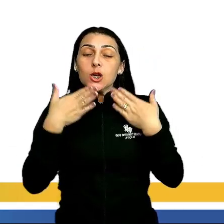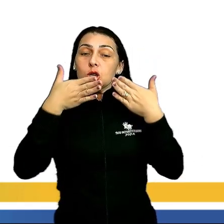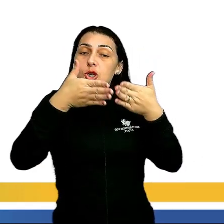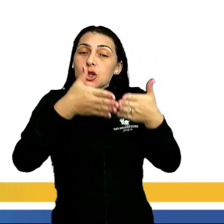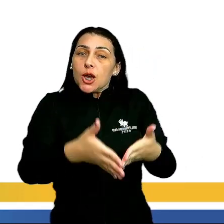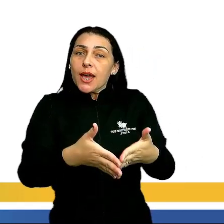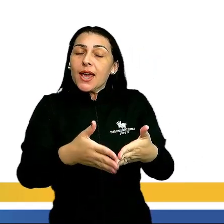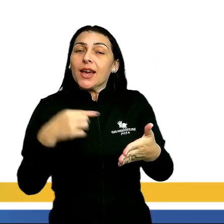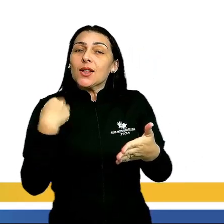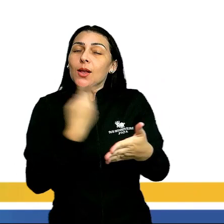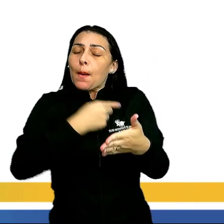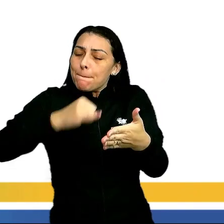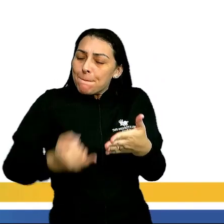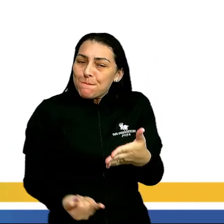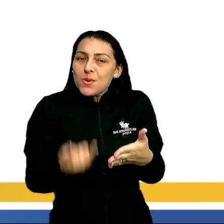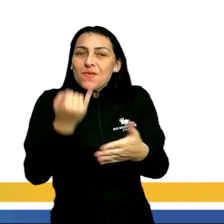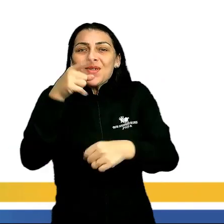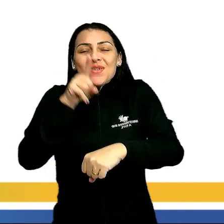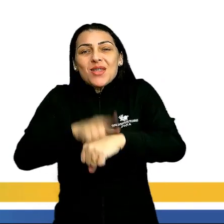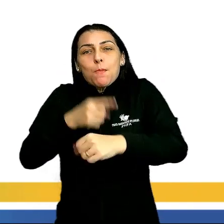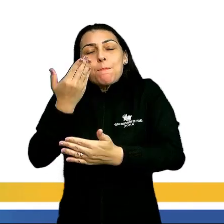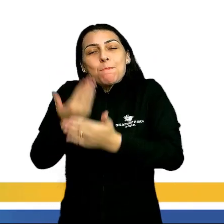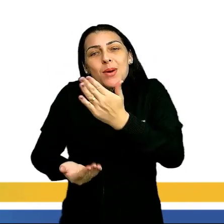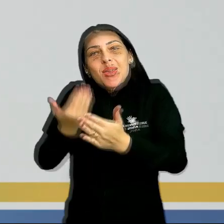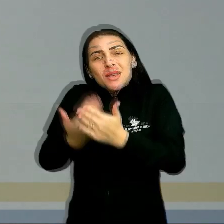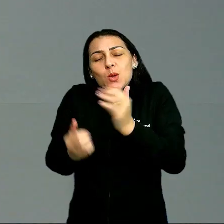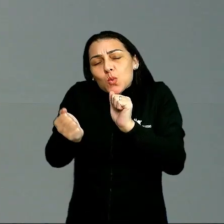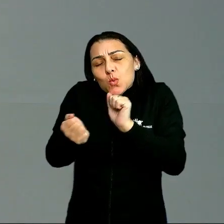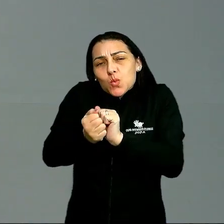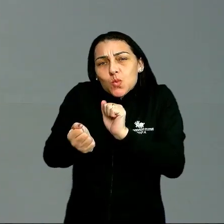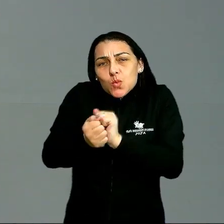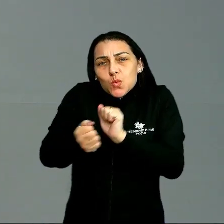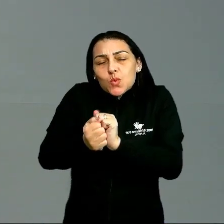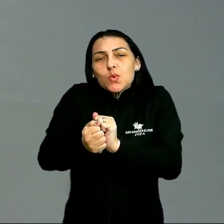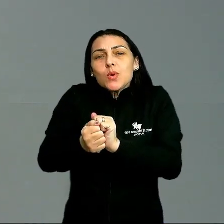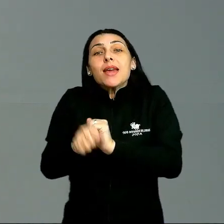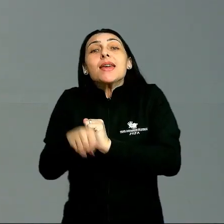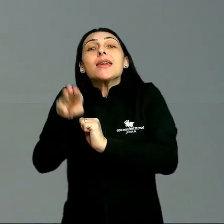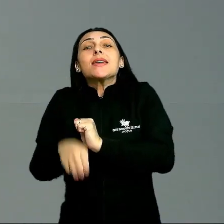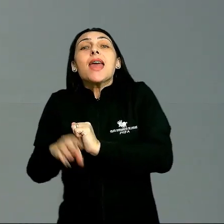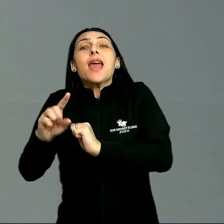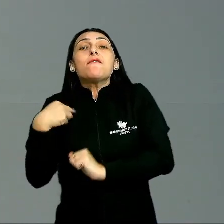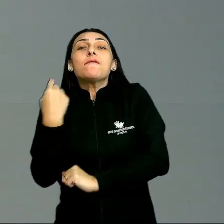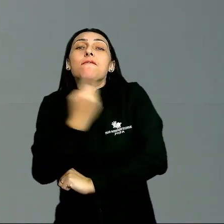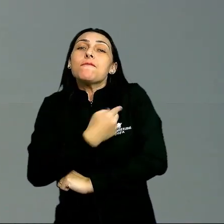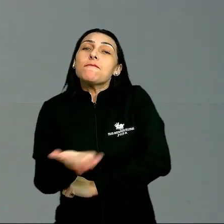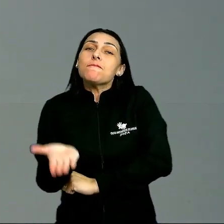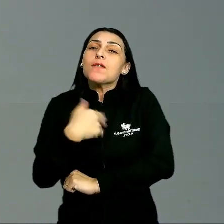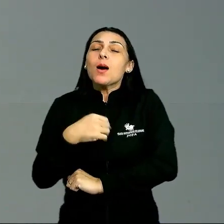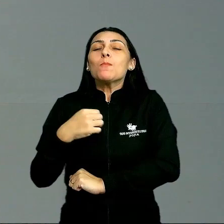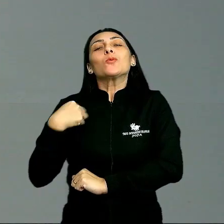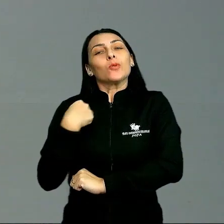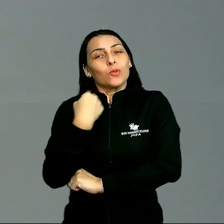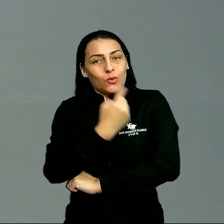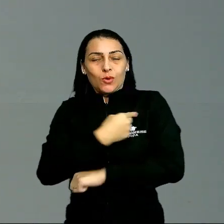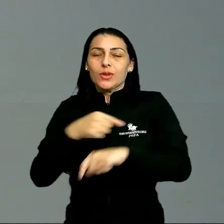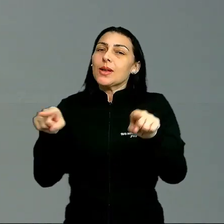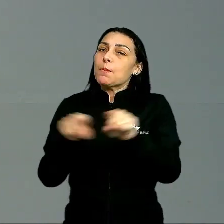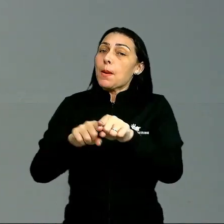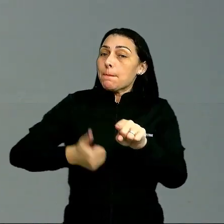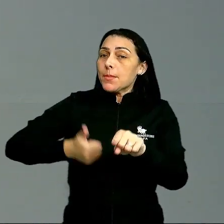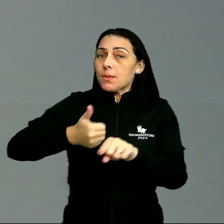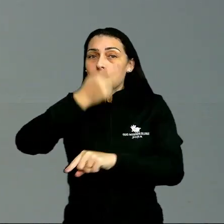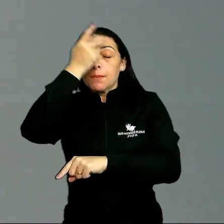e vamos aproveitar o tempo perdido bem juntinhos. Quem vamos? Nós. Nós também é a